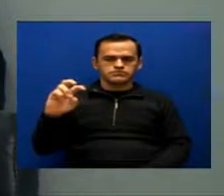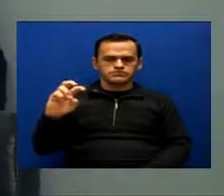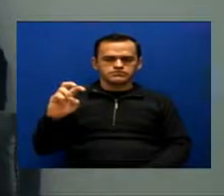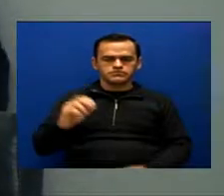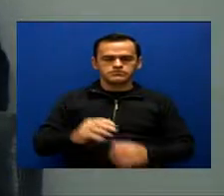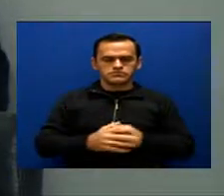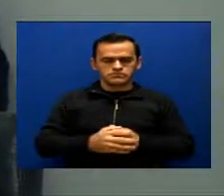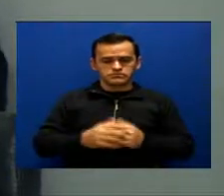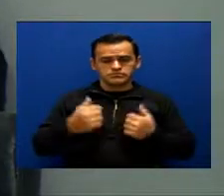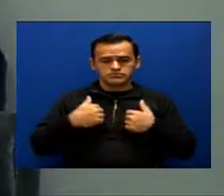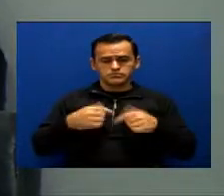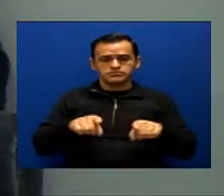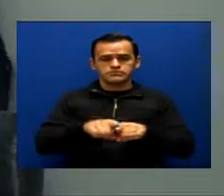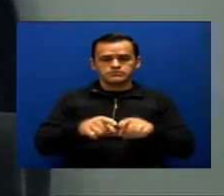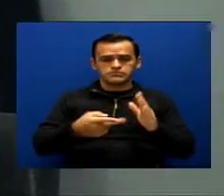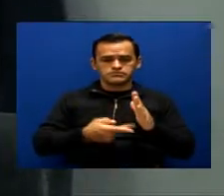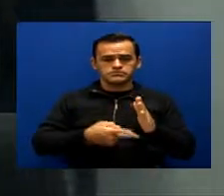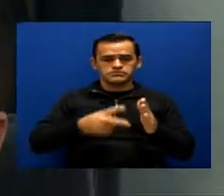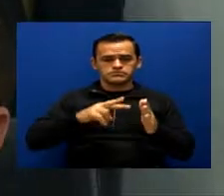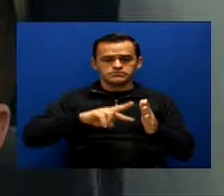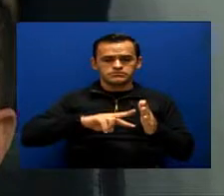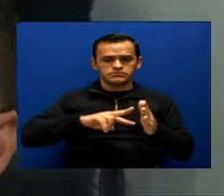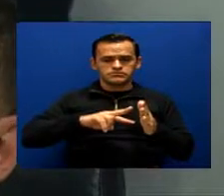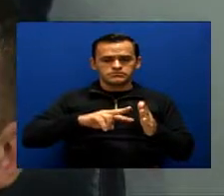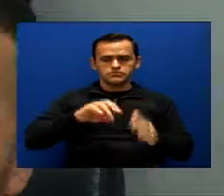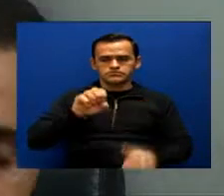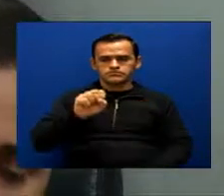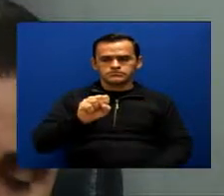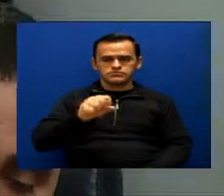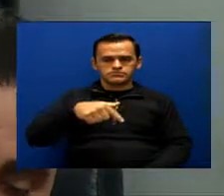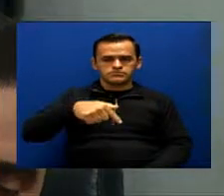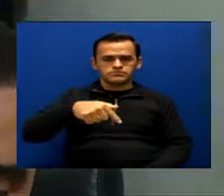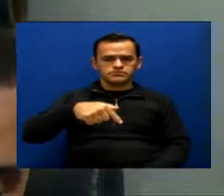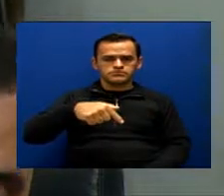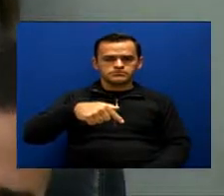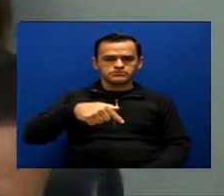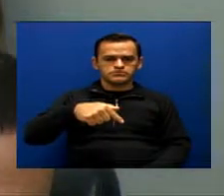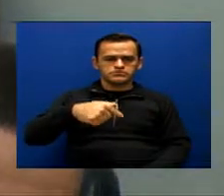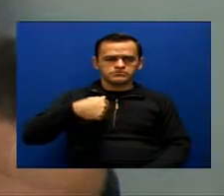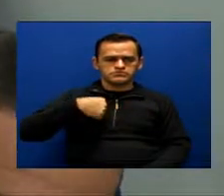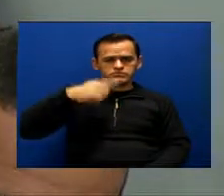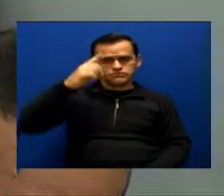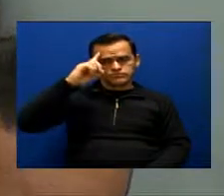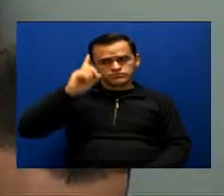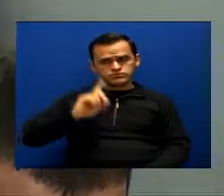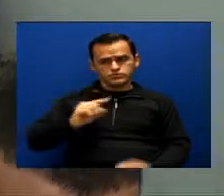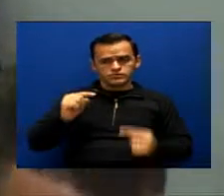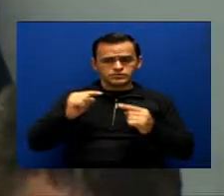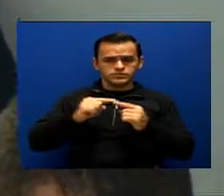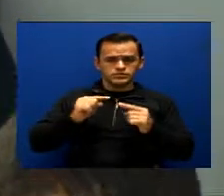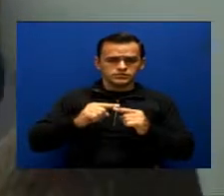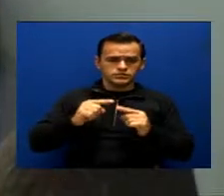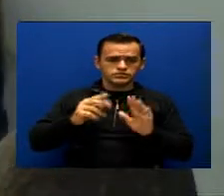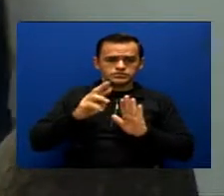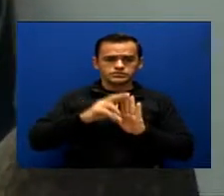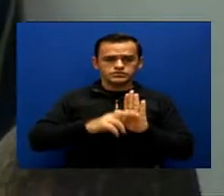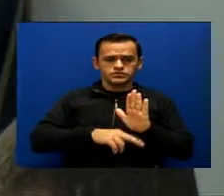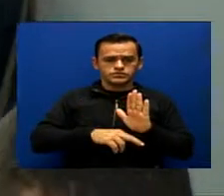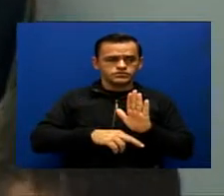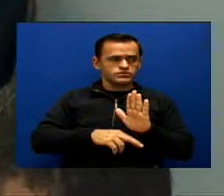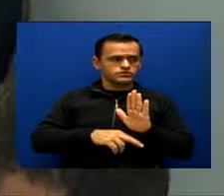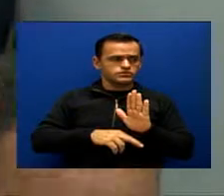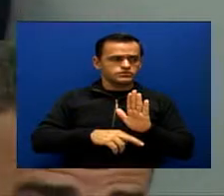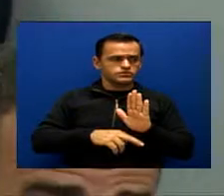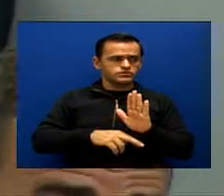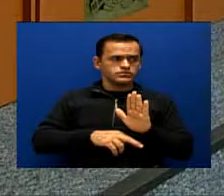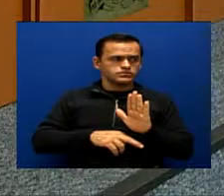senhor presidente, eu quero também pedir a inversão de pauta do 87. Eu não sei se é regimental ou é esse pedido agora. Não,